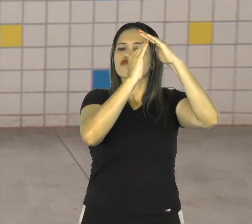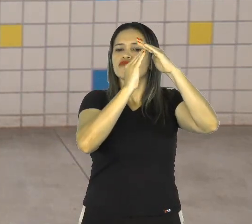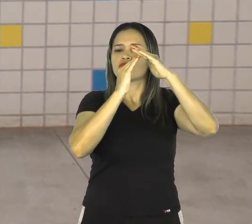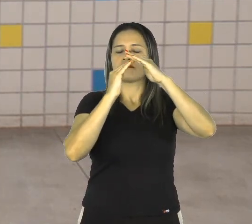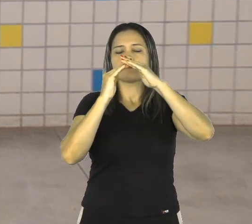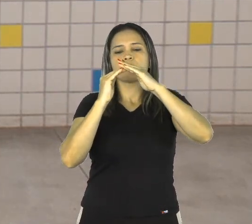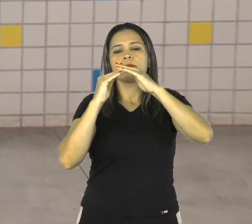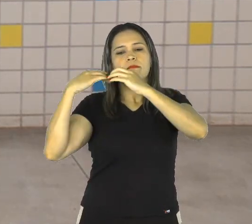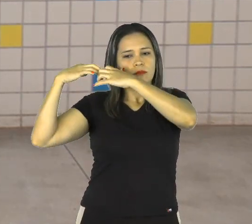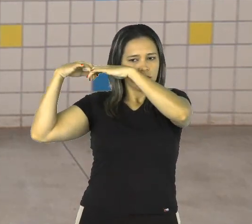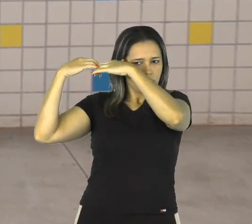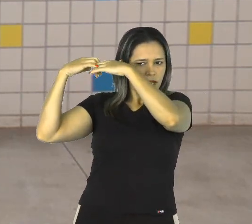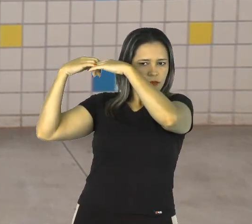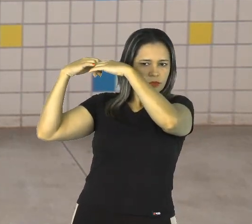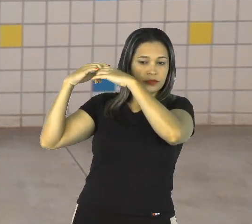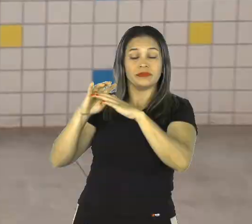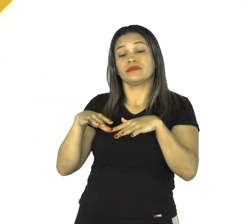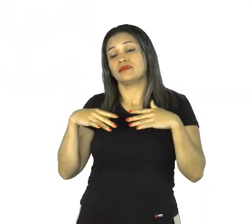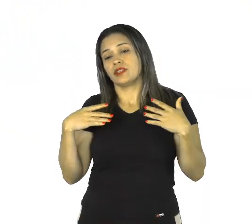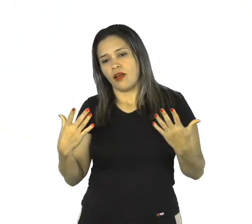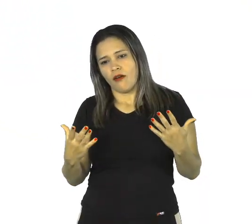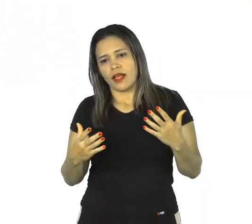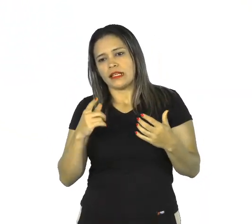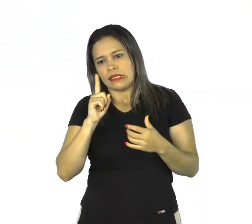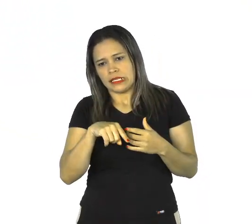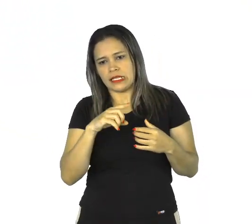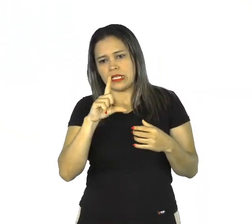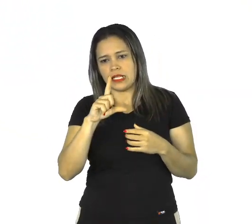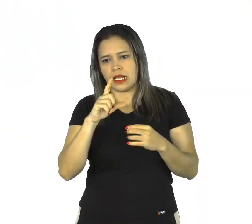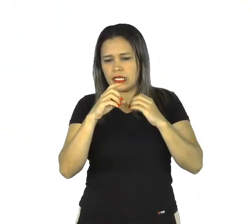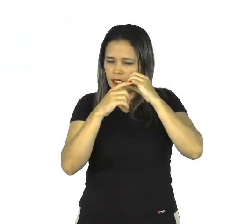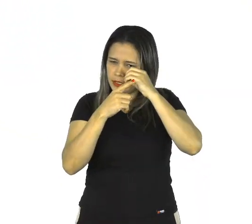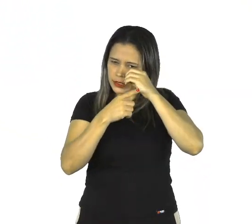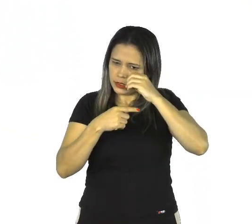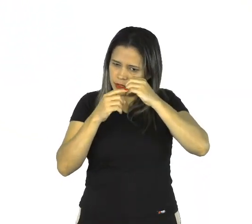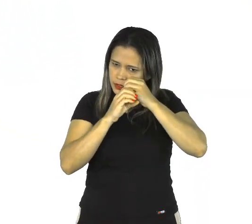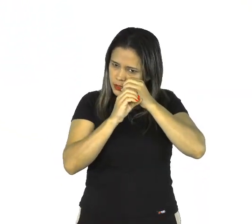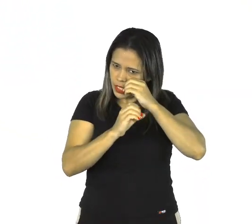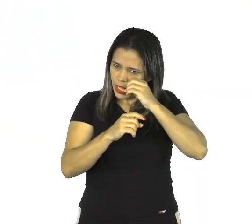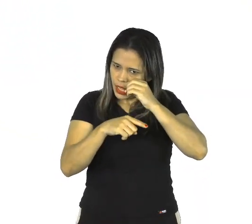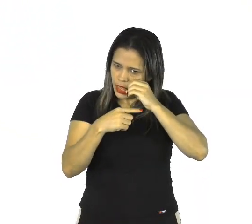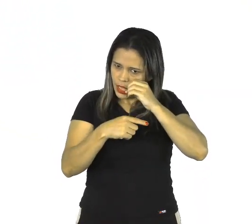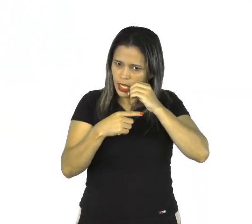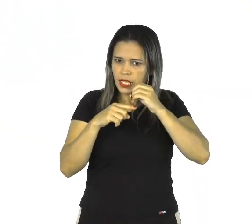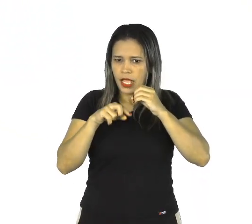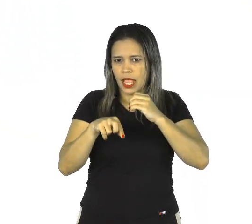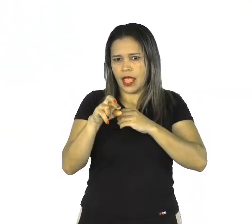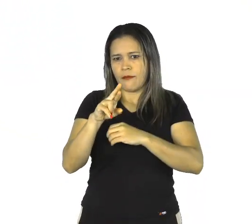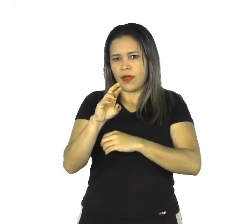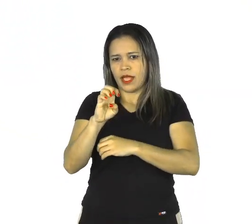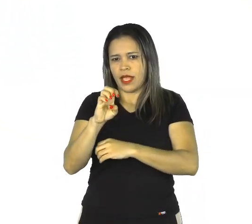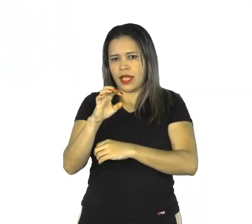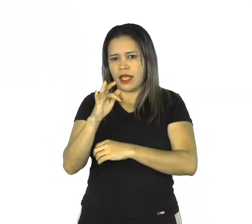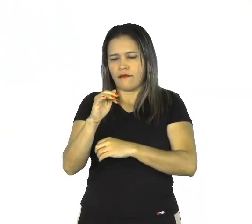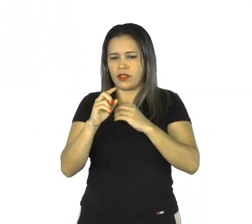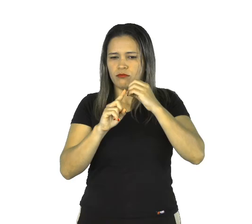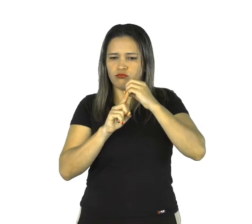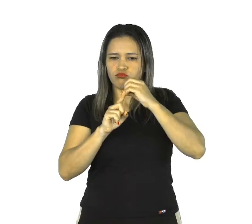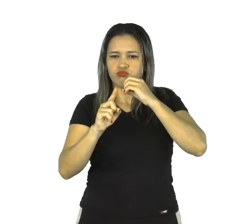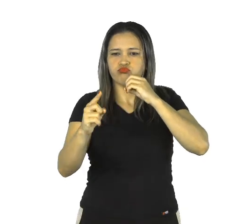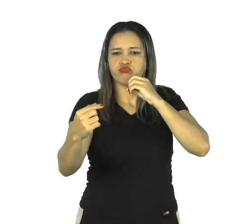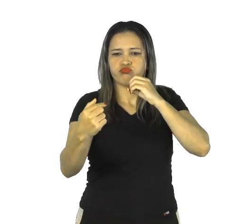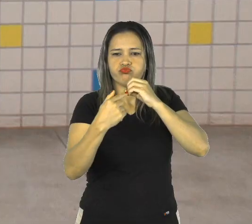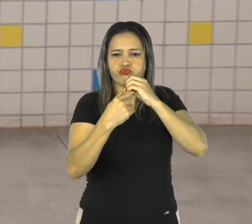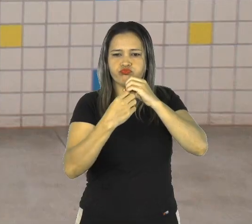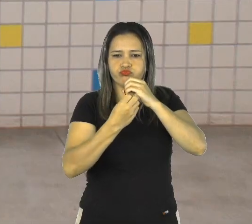cérebro. Então, assim, essas lentes funcionam como uma reação de refração e elas servem como uma lupa, né, para os